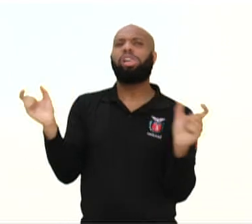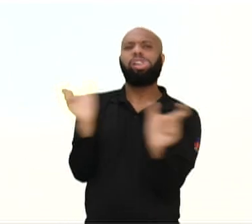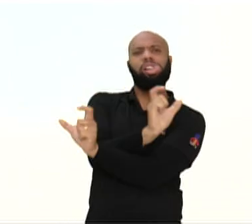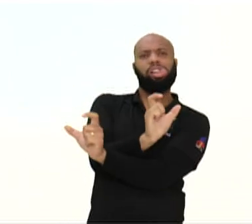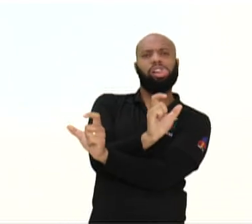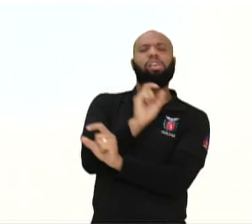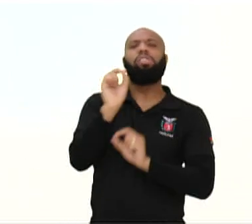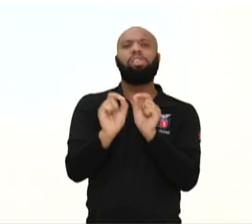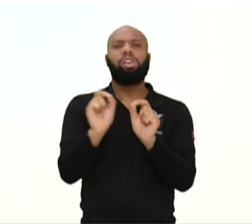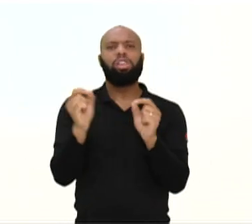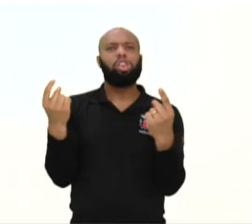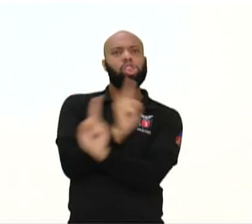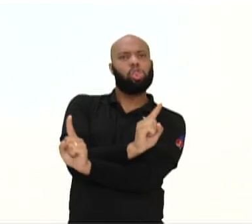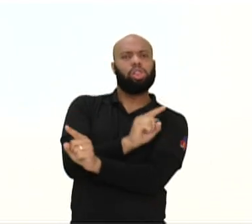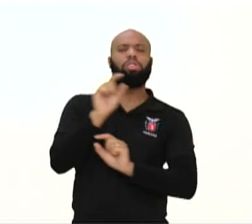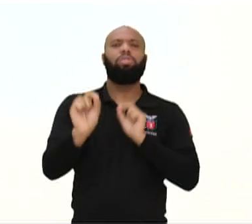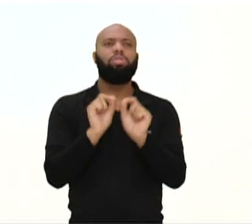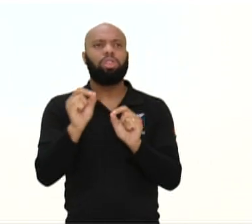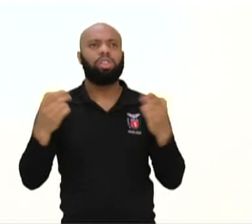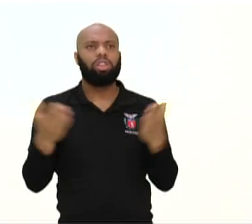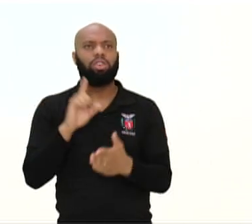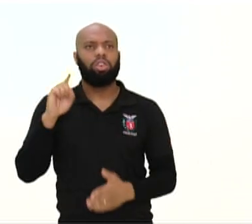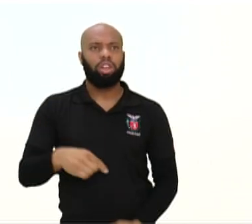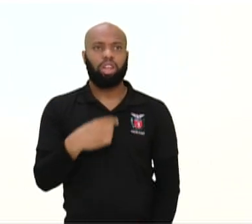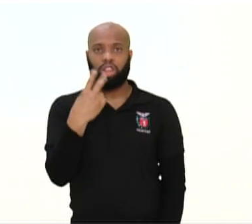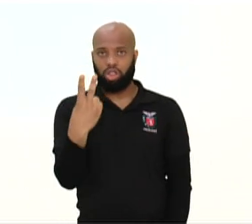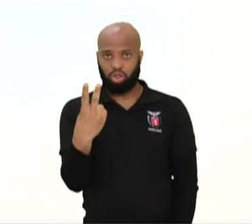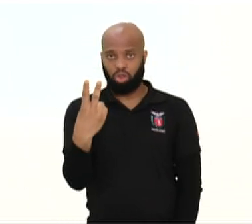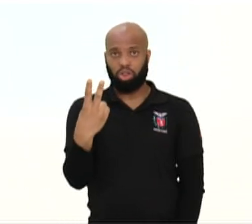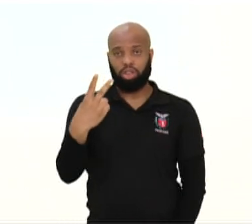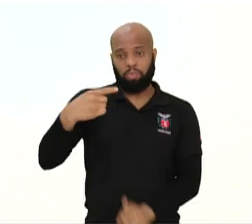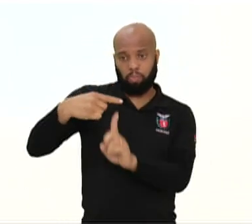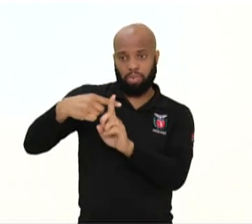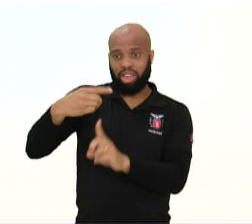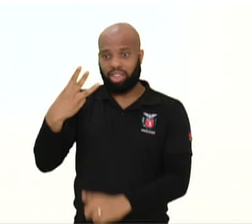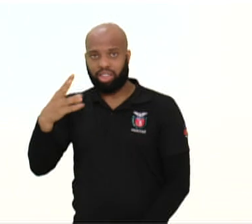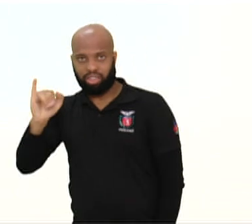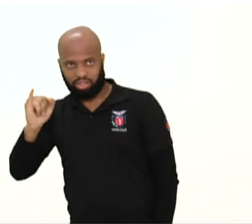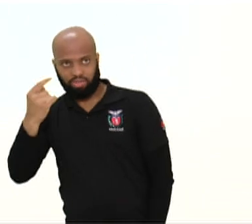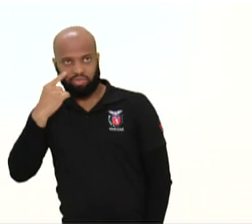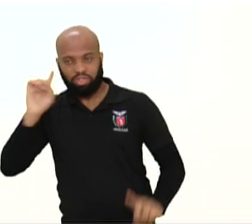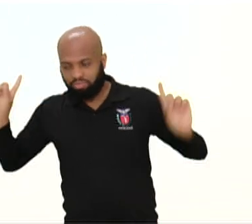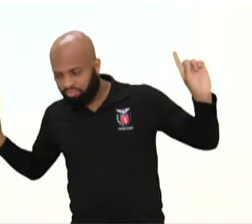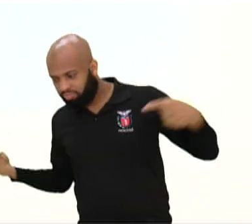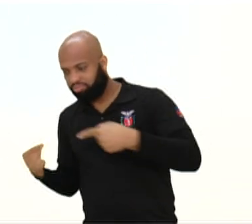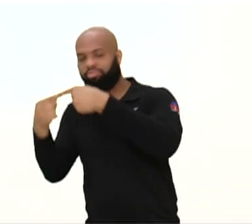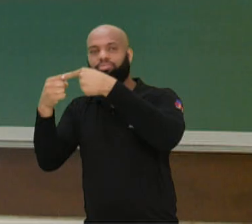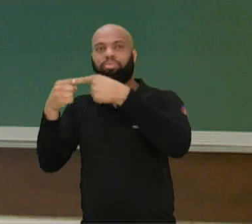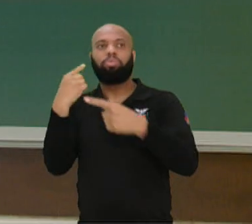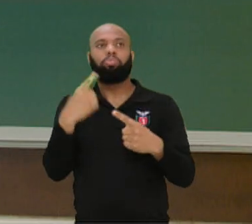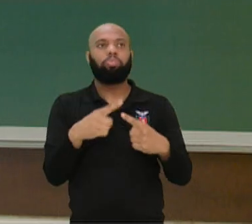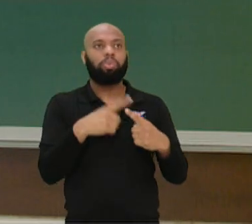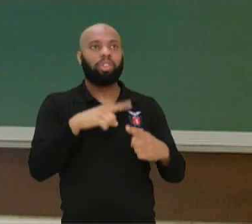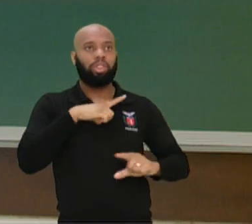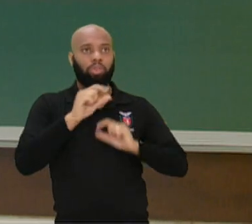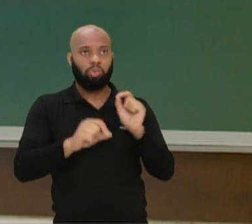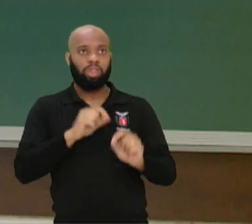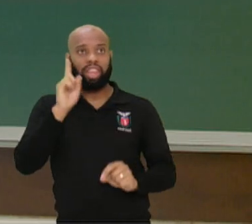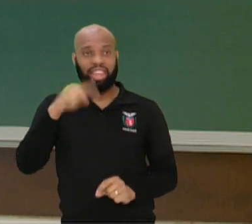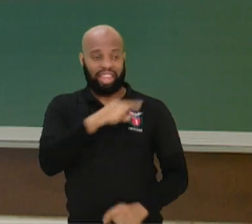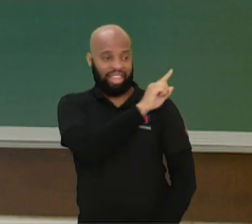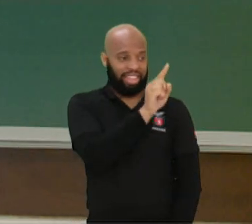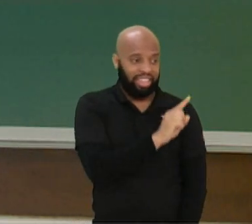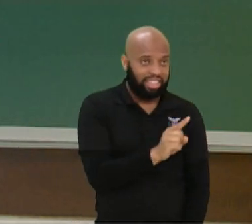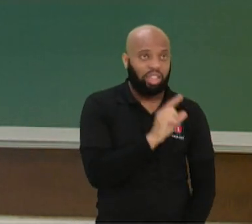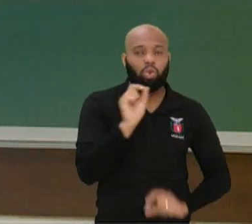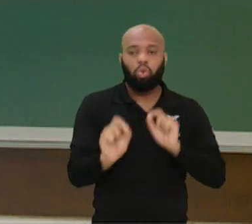seu conjugado, eu terei 2 mais 3i. Prestem atenção de que o número complexo é Z. O